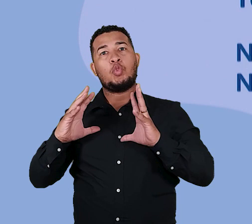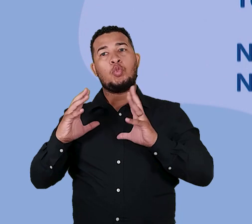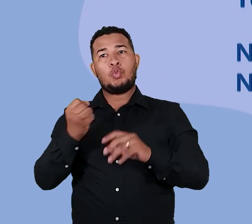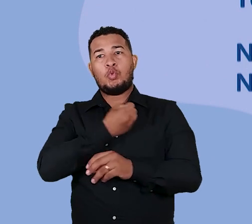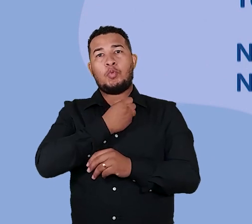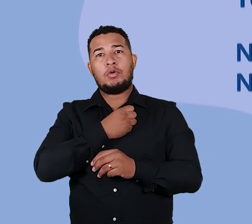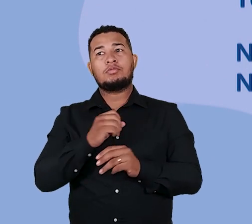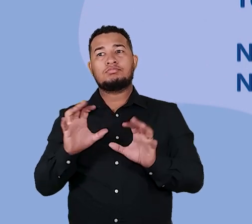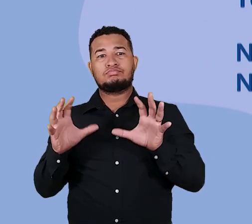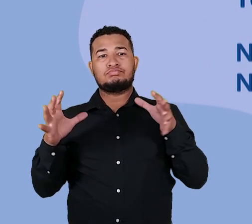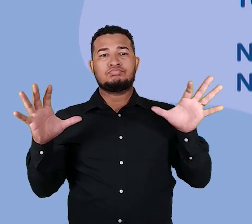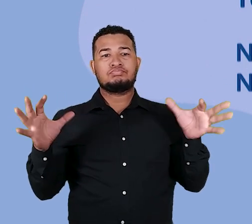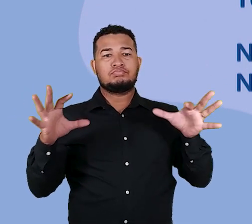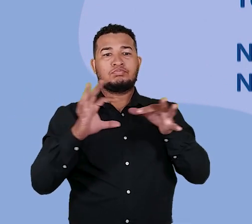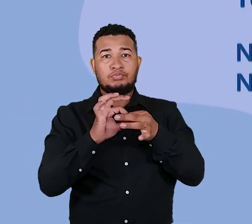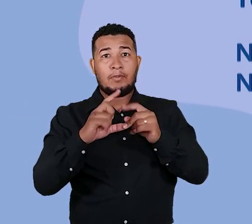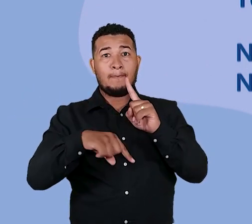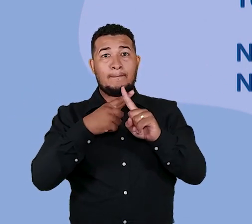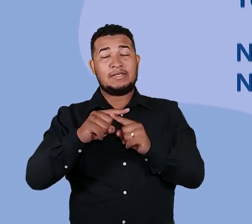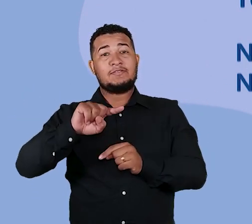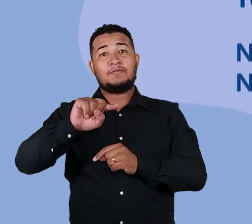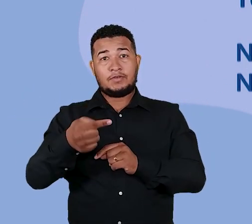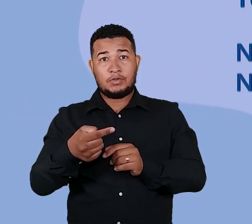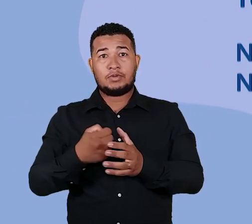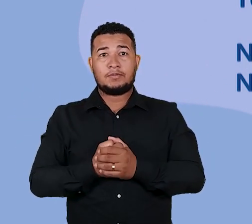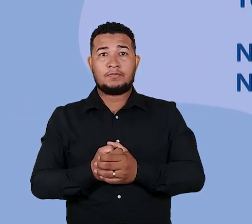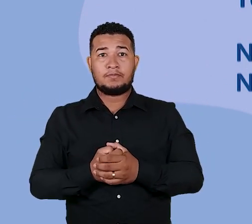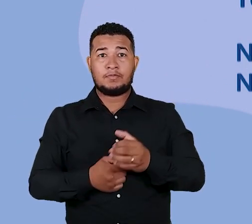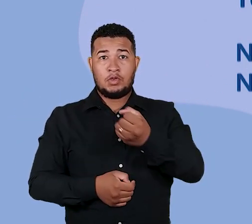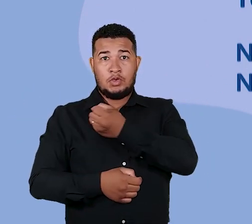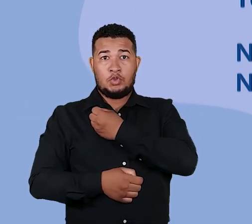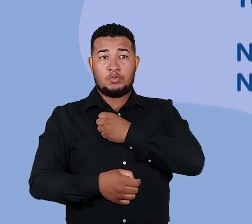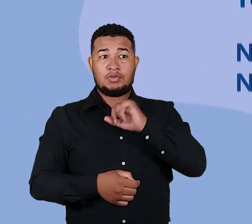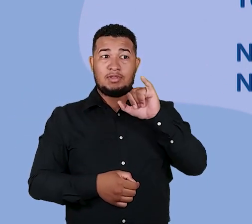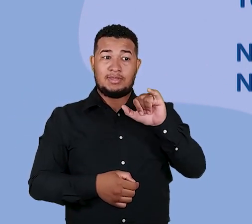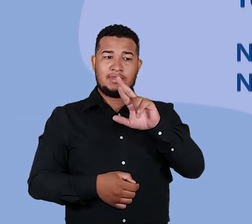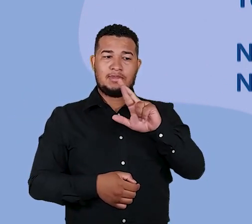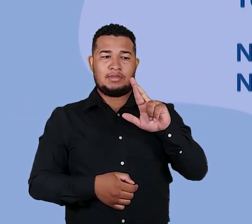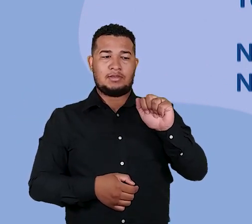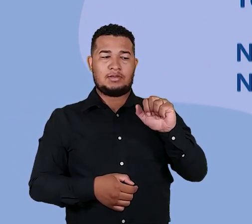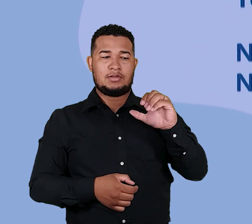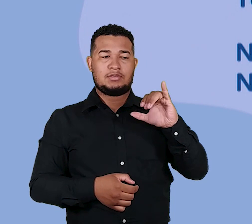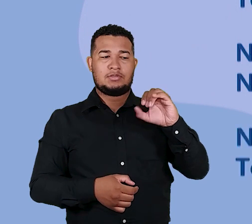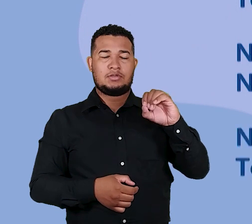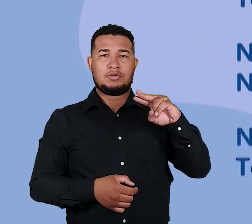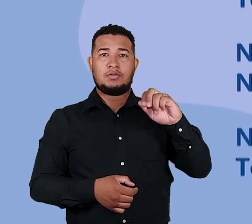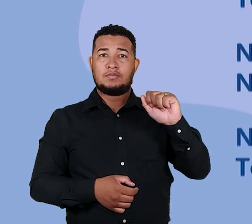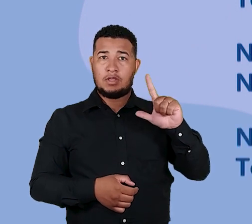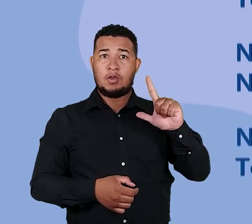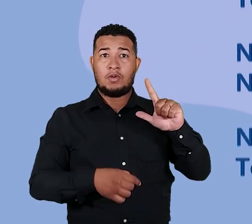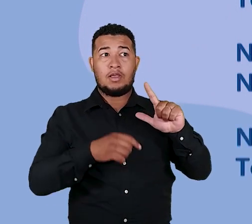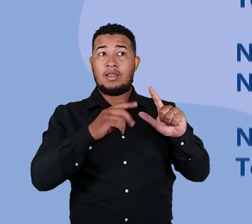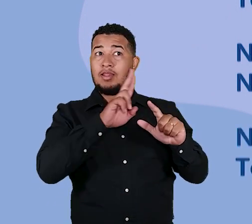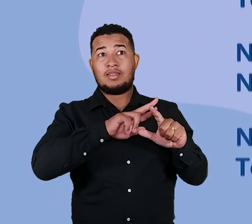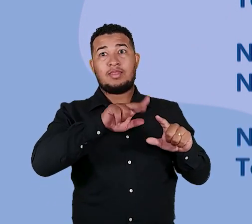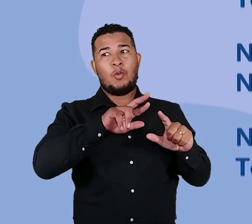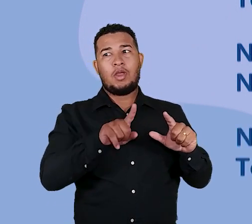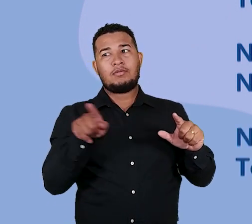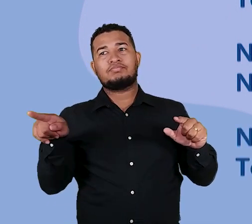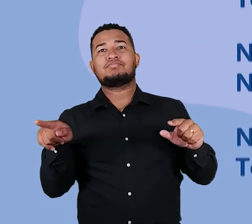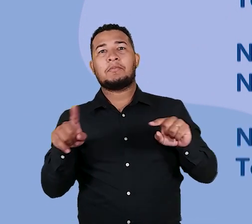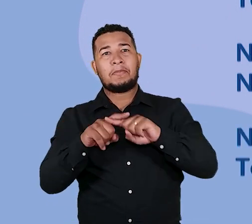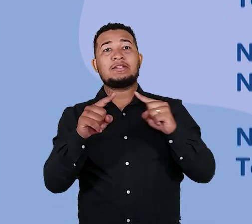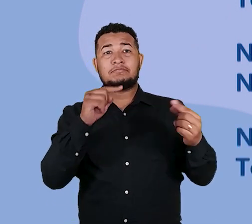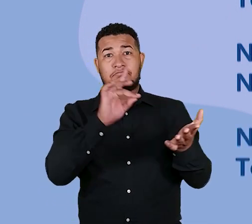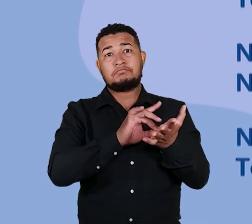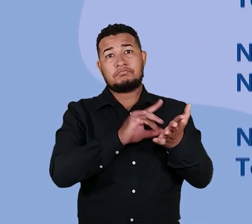vírgula. Números irracionais, números que não são racionais, mas que são reais. E